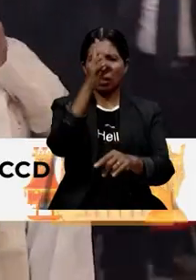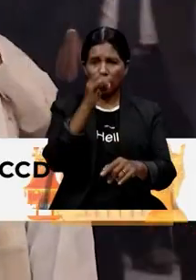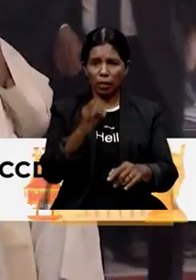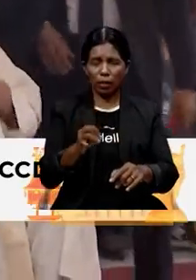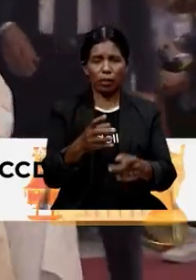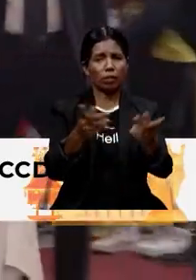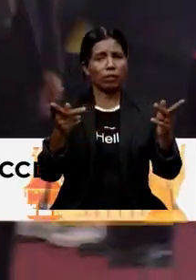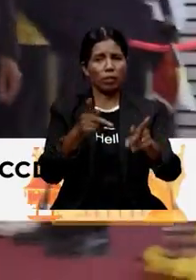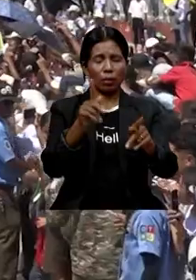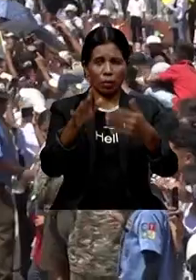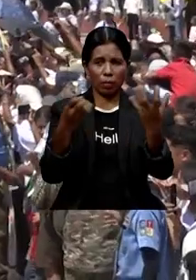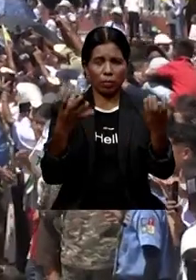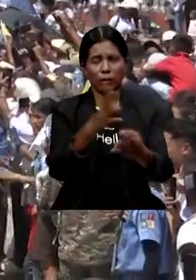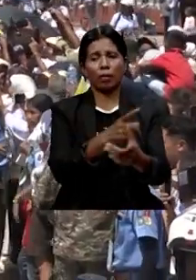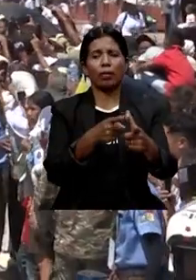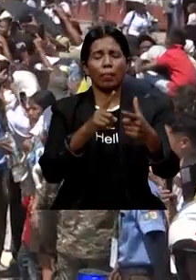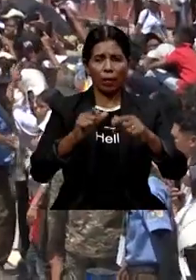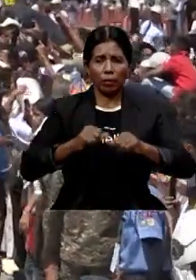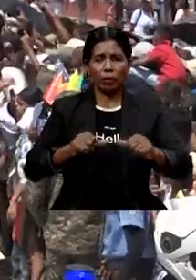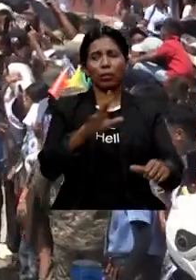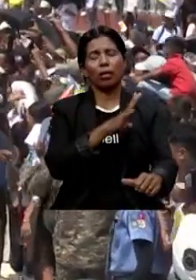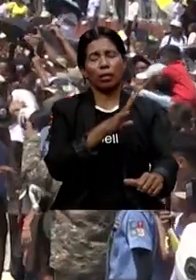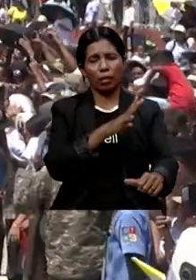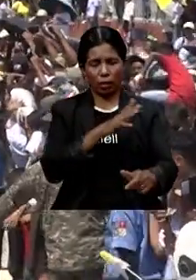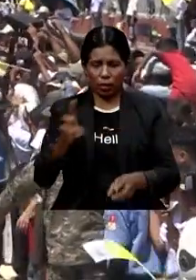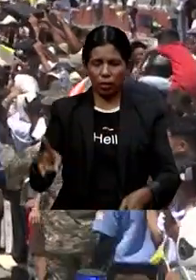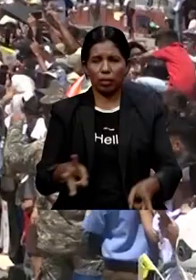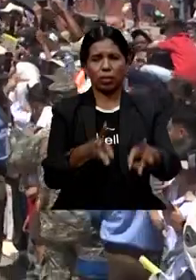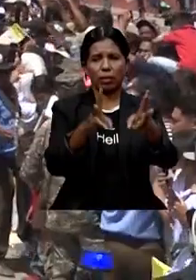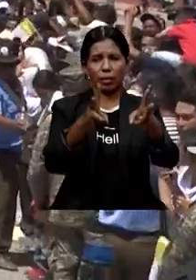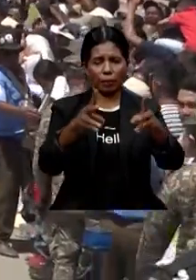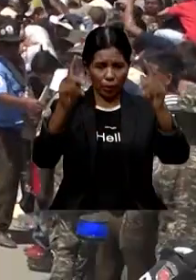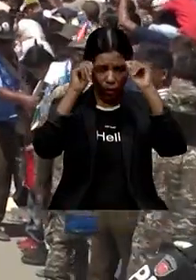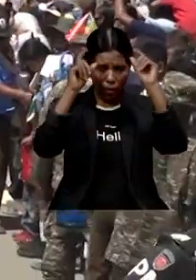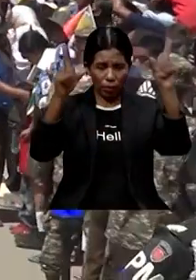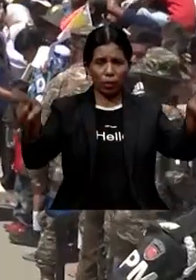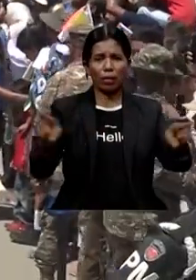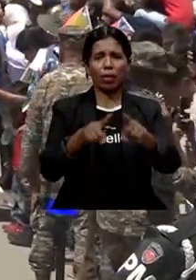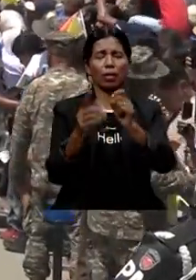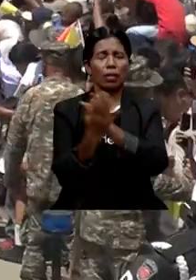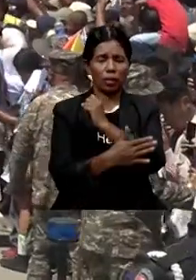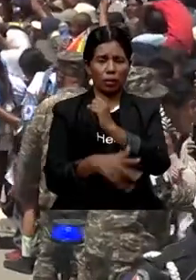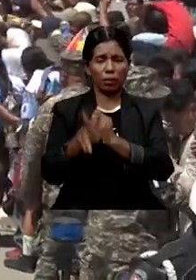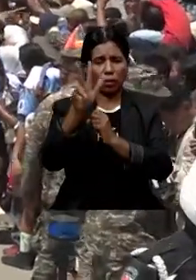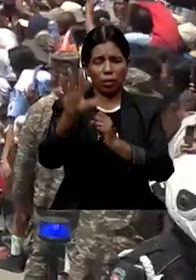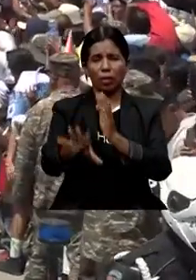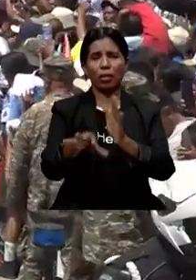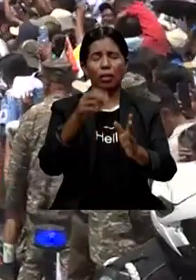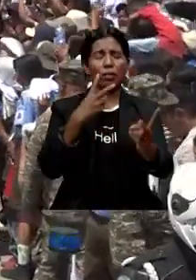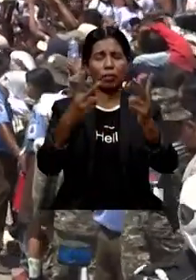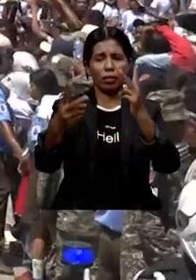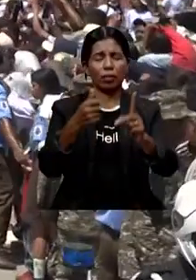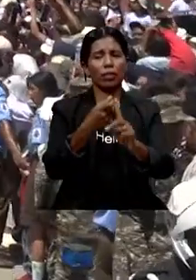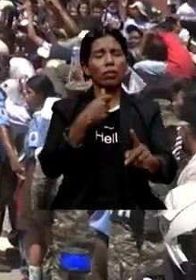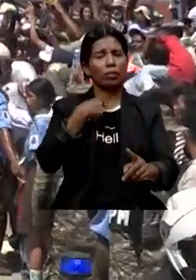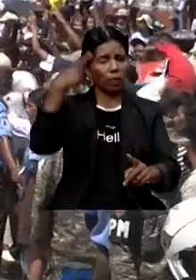a nebe sarani rihun barihun, continua rein e a estrada ninin. Timor-Leste, hanesan na samba da Tolok, nebe retan visita husi